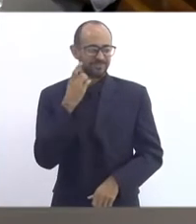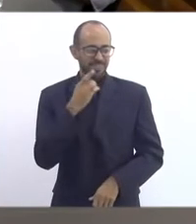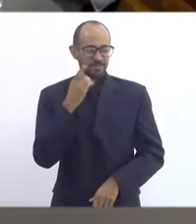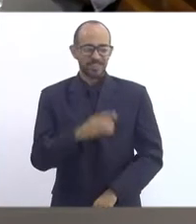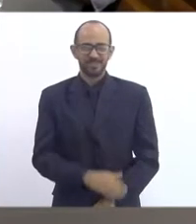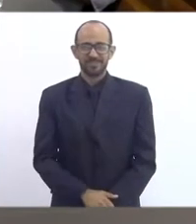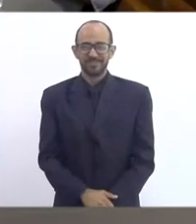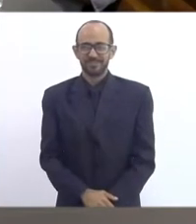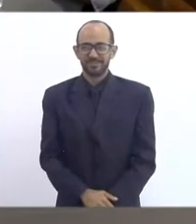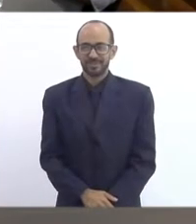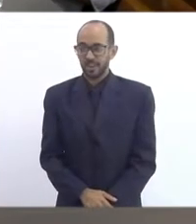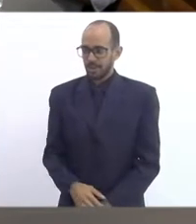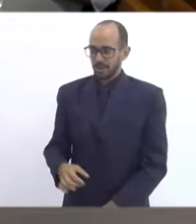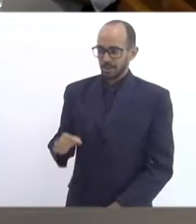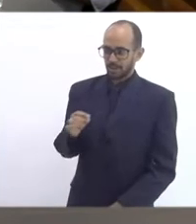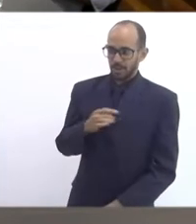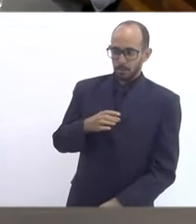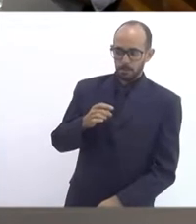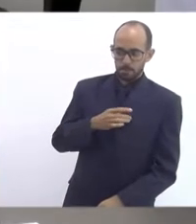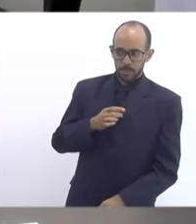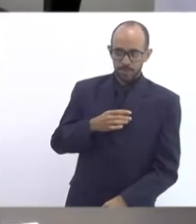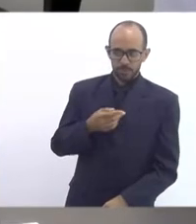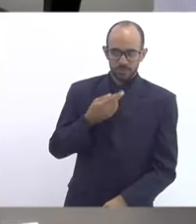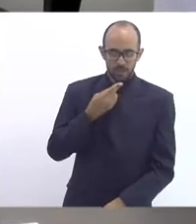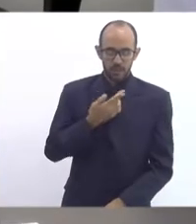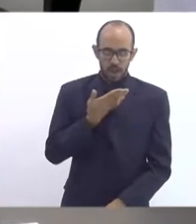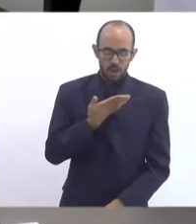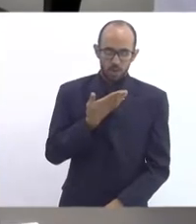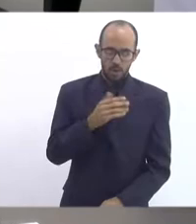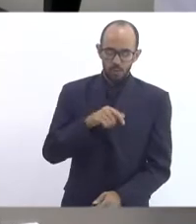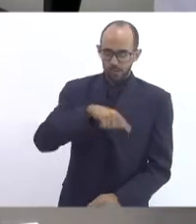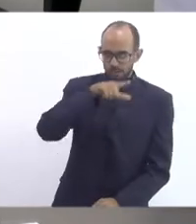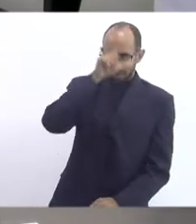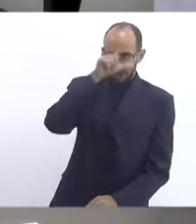Eu tenho medo dessa tua numa colocação. Só voz, já complicou.